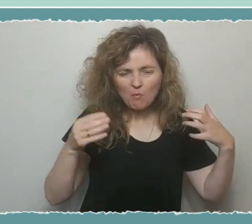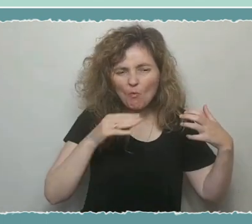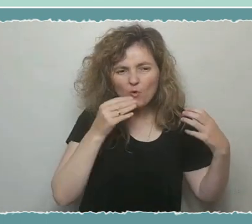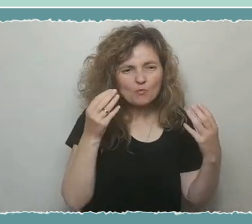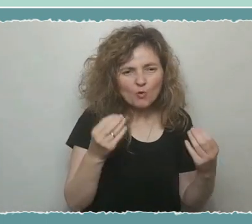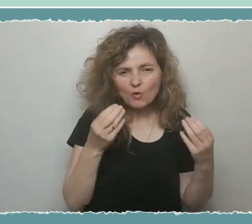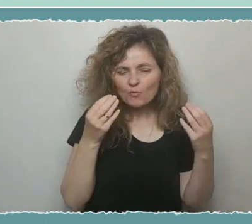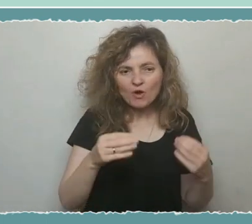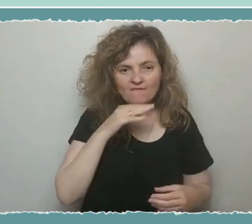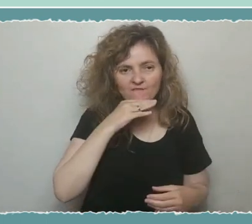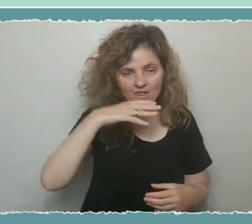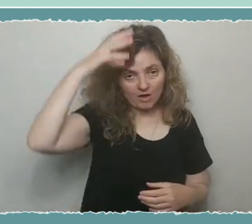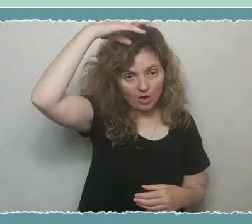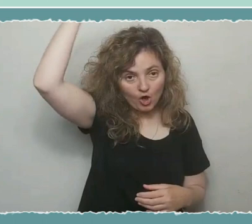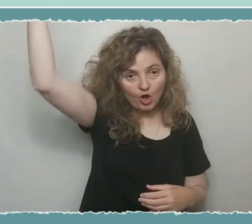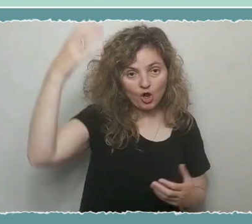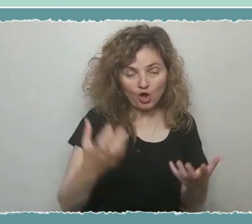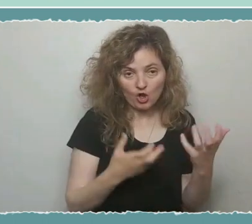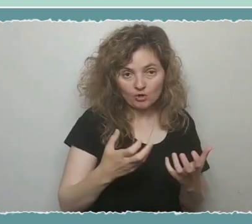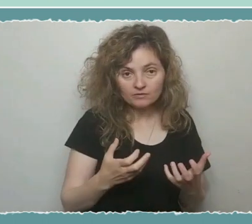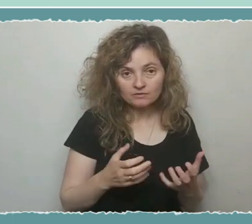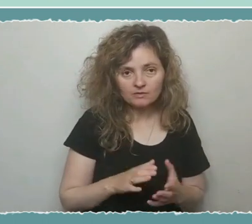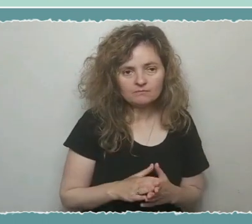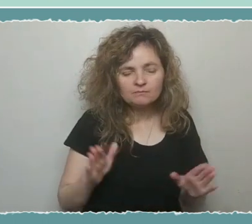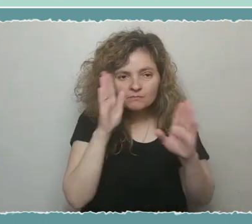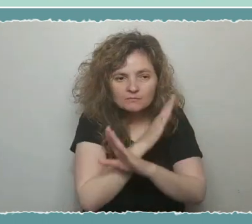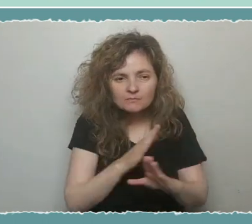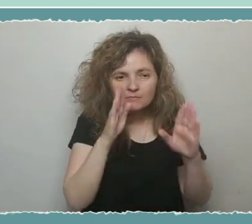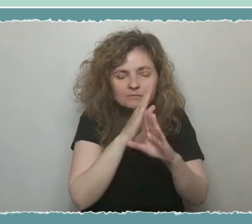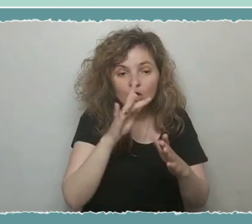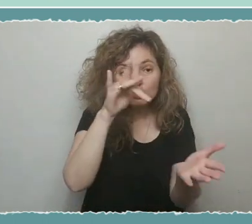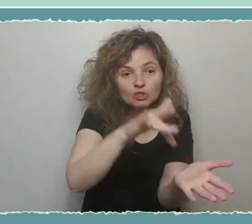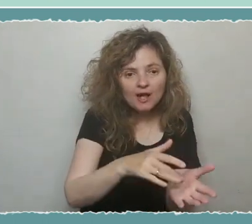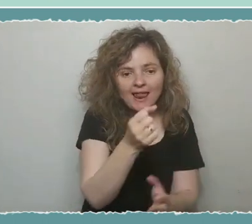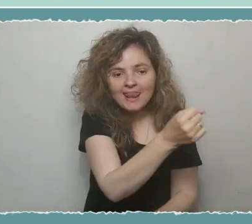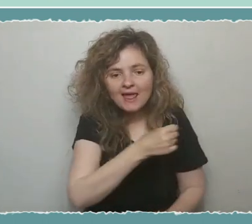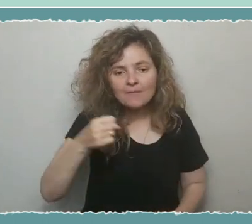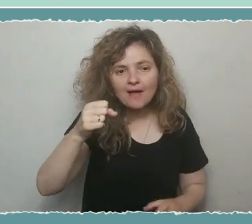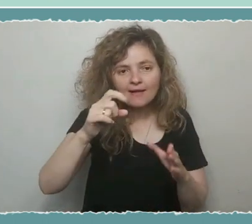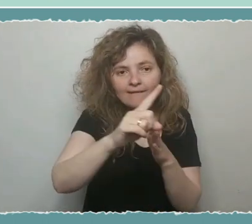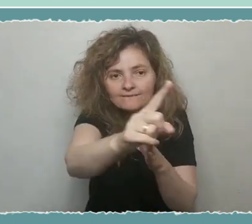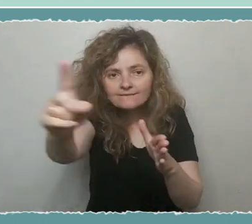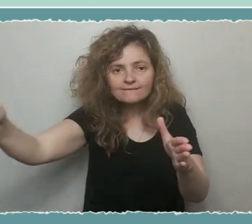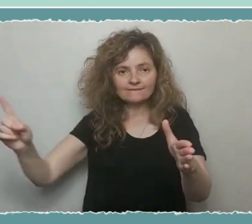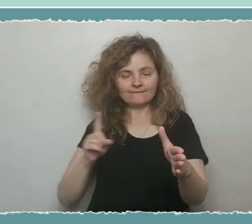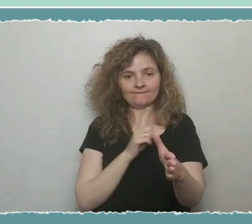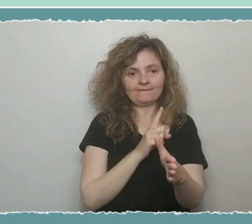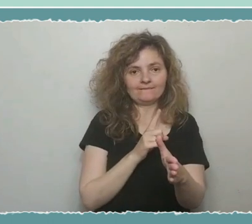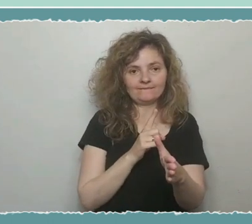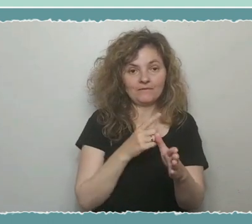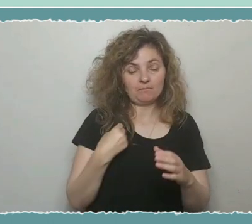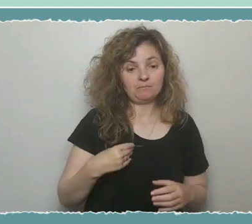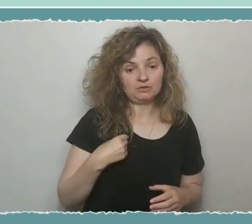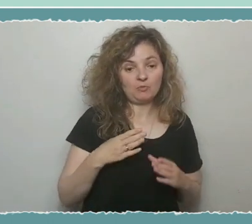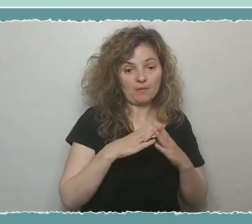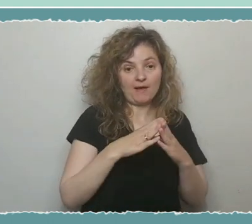Tarde moi anoxado. E alguén que me venga a comer a comida. Quedouse agochado ali detrás dunha neveira que había ali no barco. Cando iba no medio do